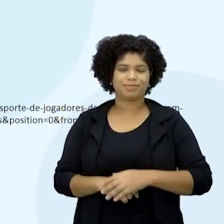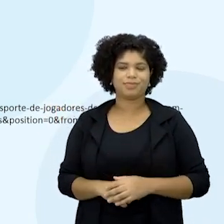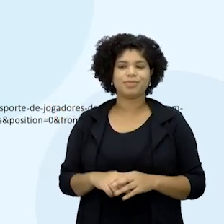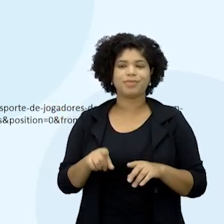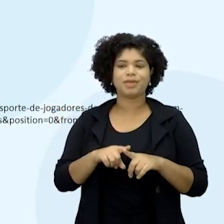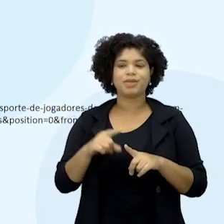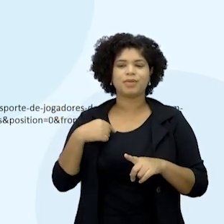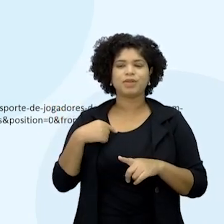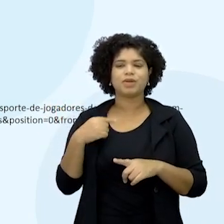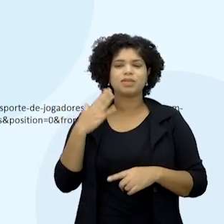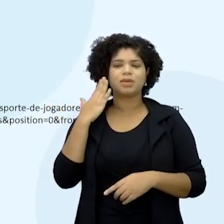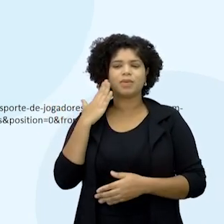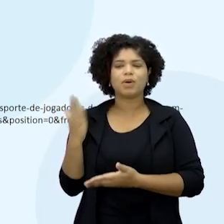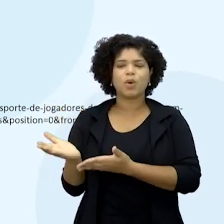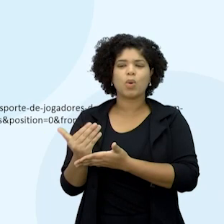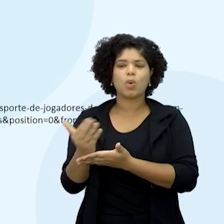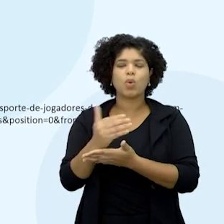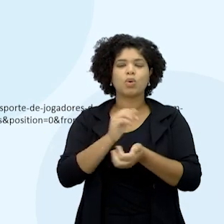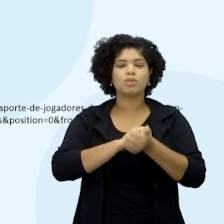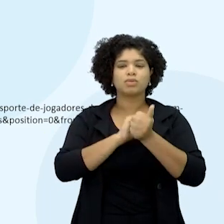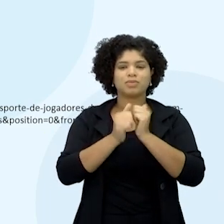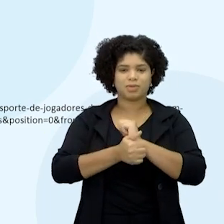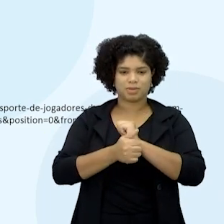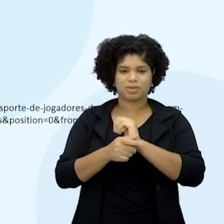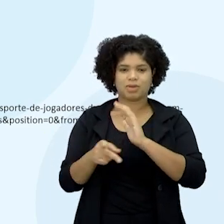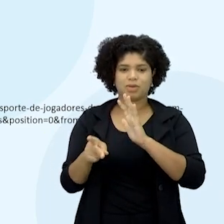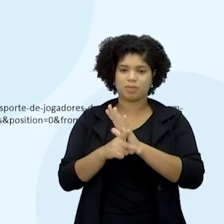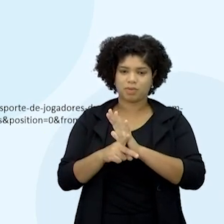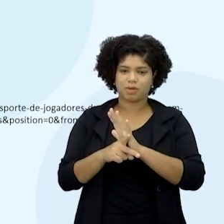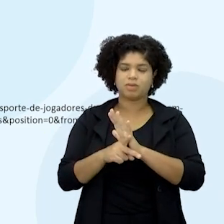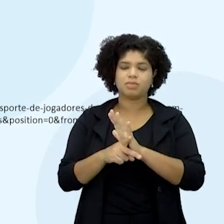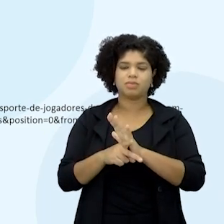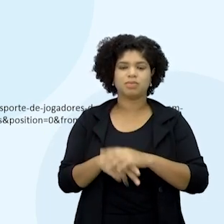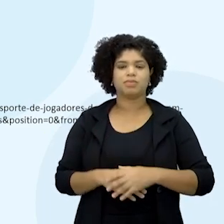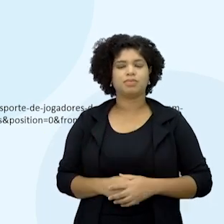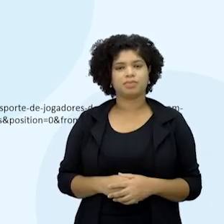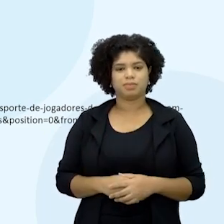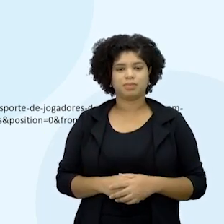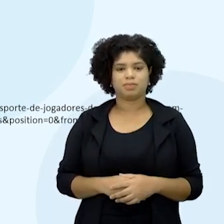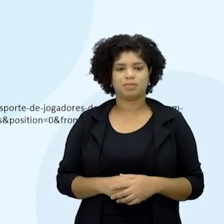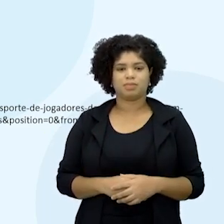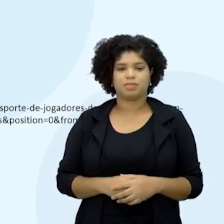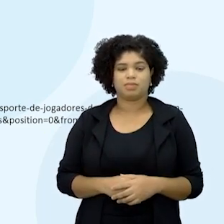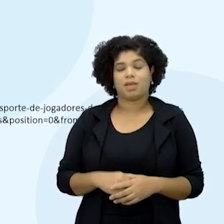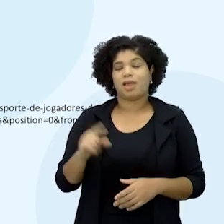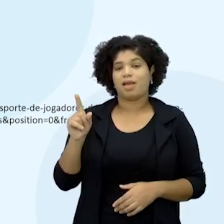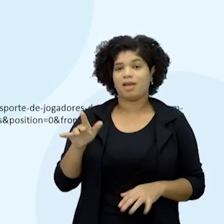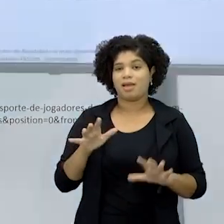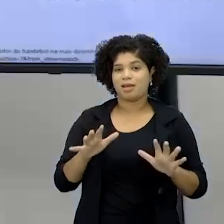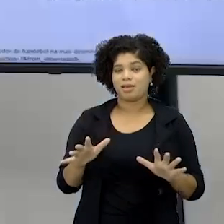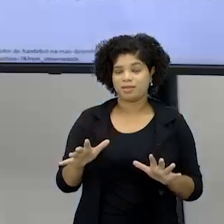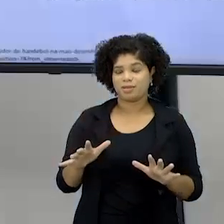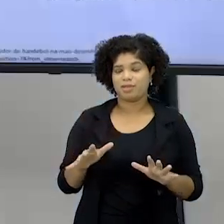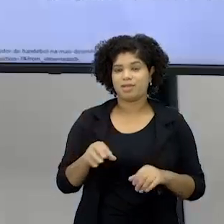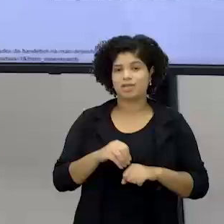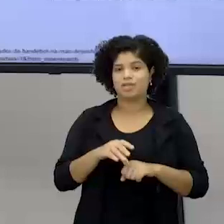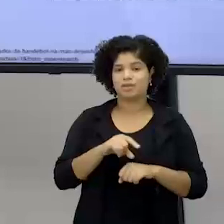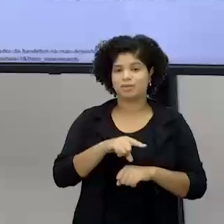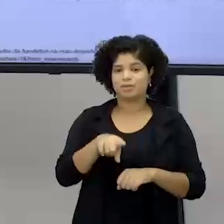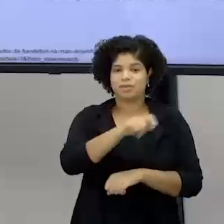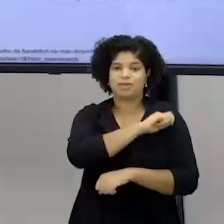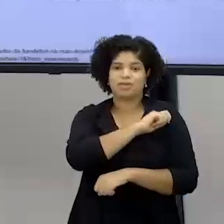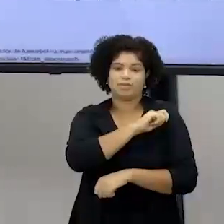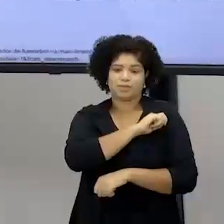vamos fazer um levantamento sobre os esportes nos orientando pelas questões norteadoras. Então, é essa orientação que eu tenho para você,